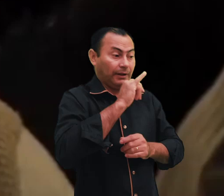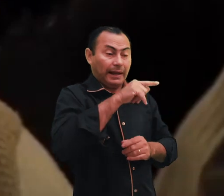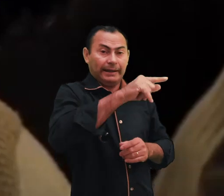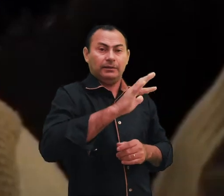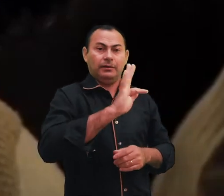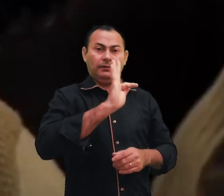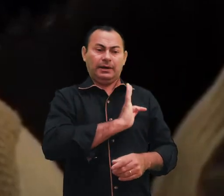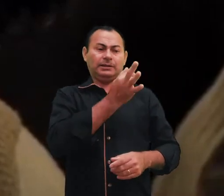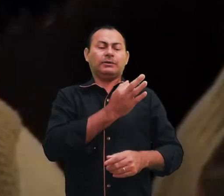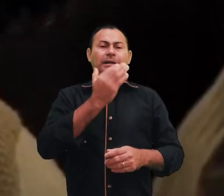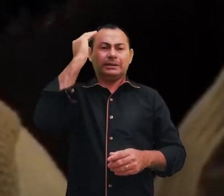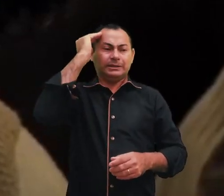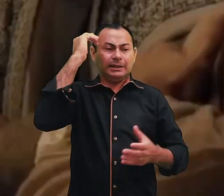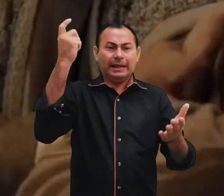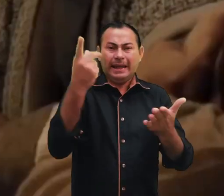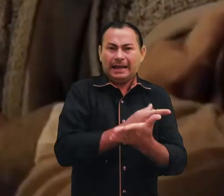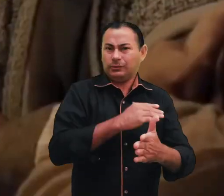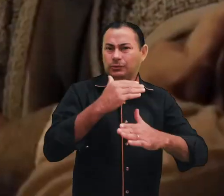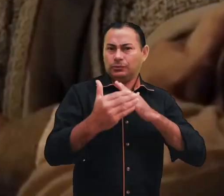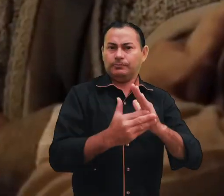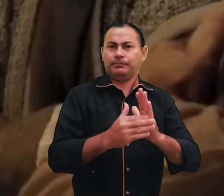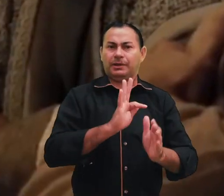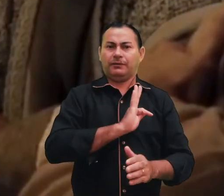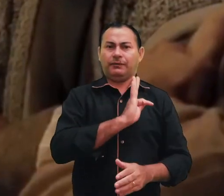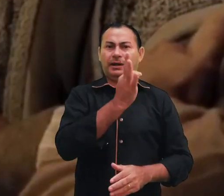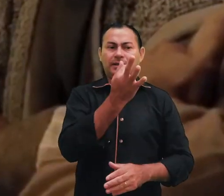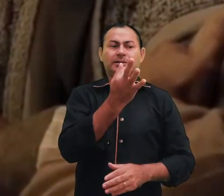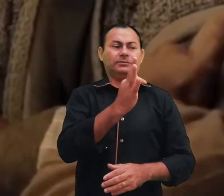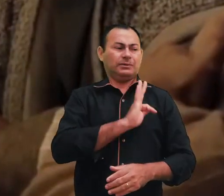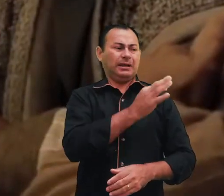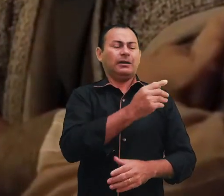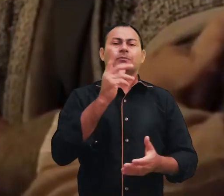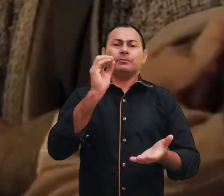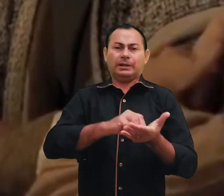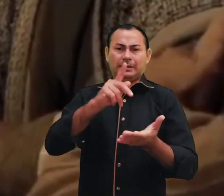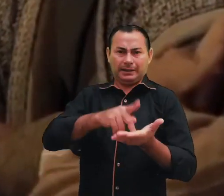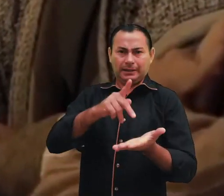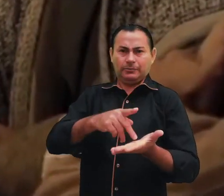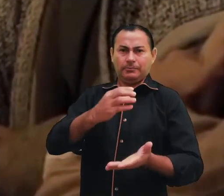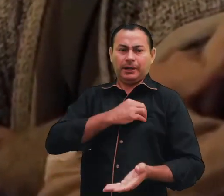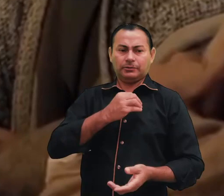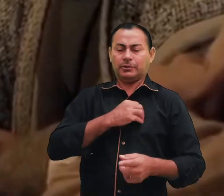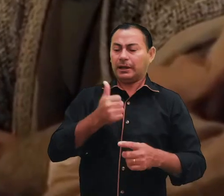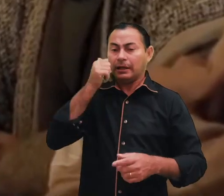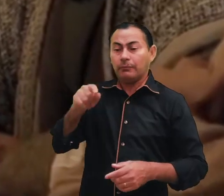que ele tinha entendido tudo errado. O fariseu era o verdadeiro pecador